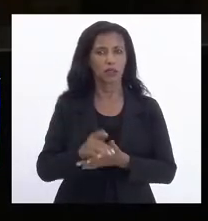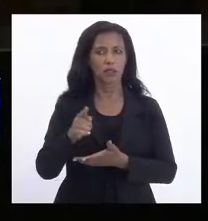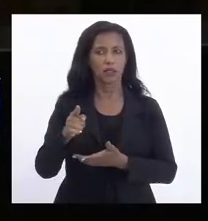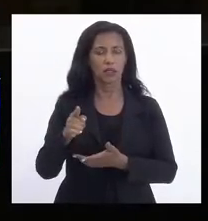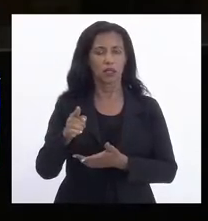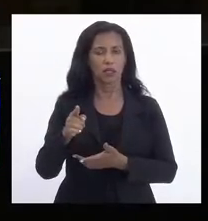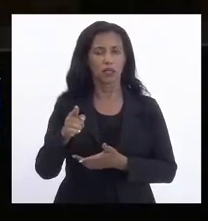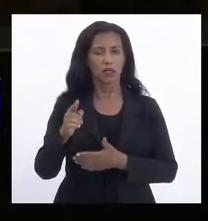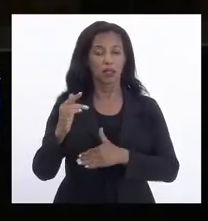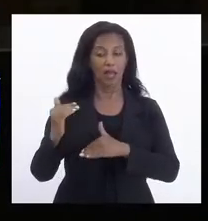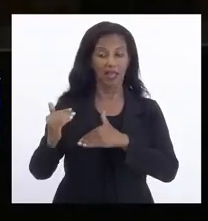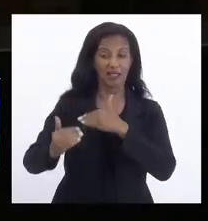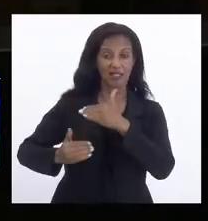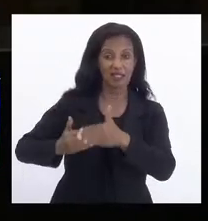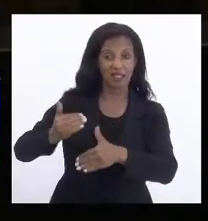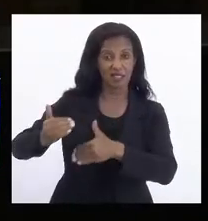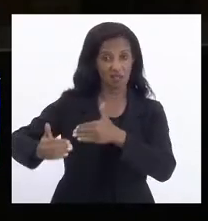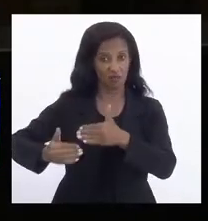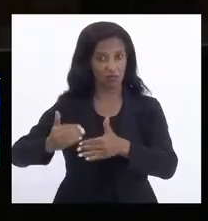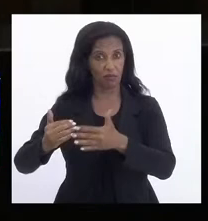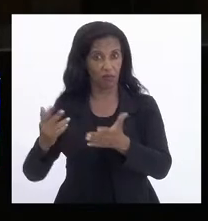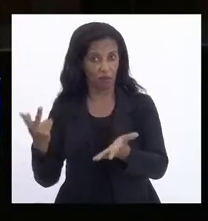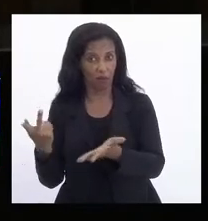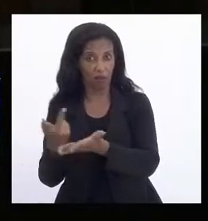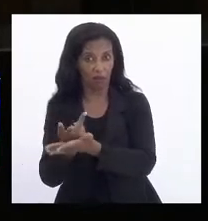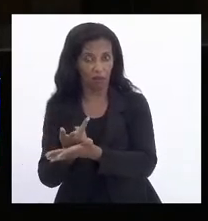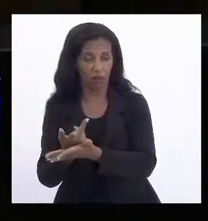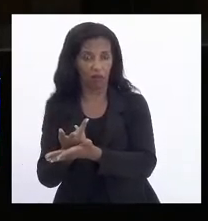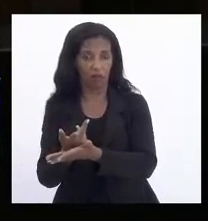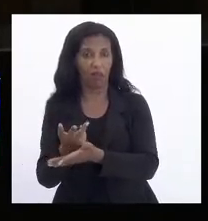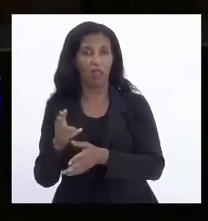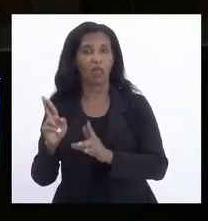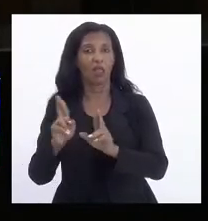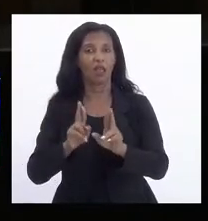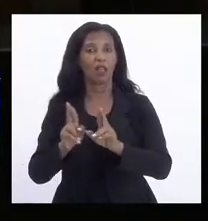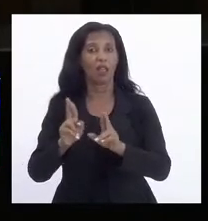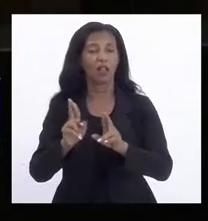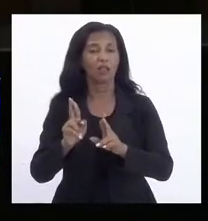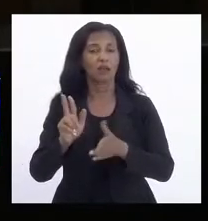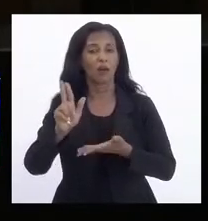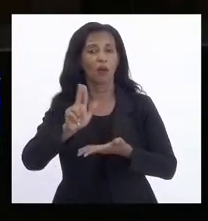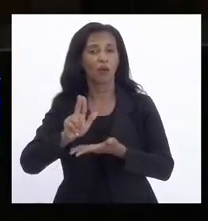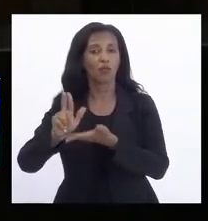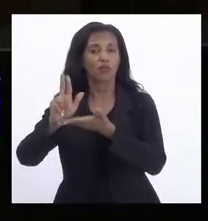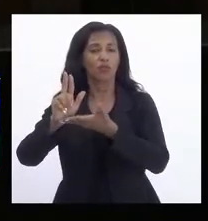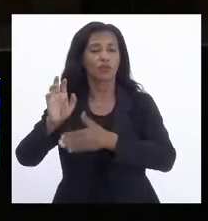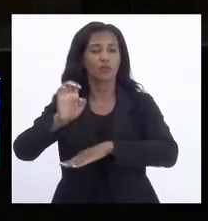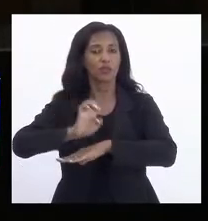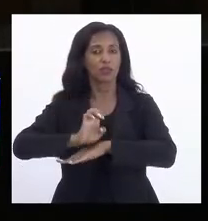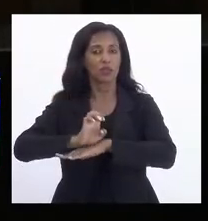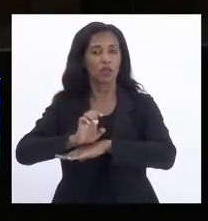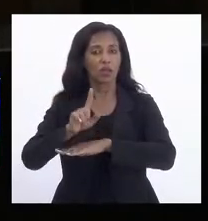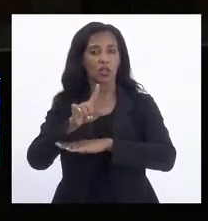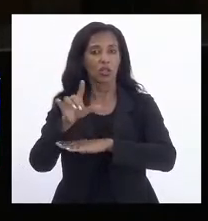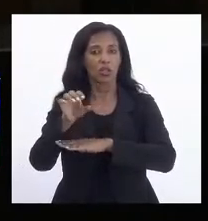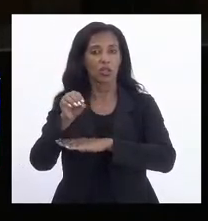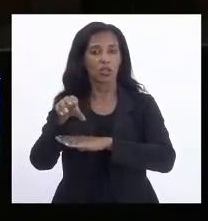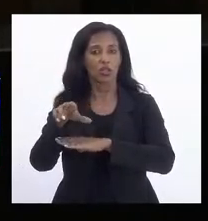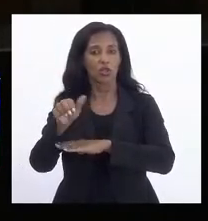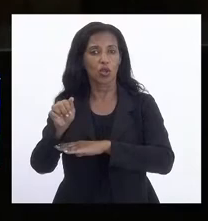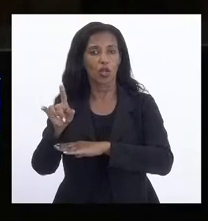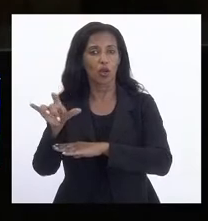em desenvolvimento em relação à Universidade Estadual da Zona Oeste, o